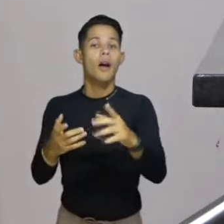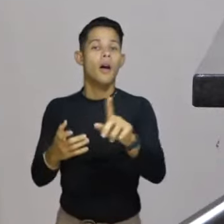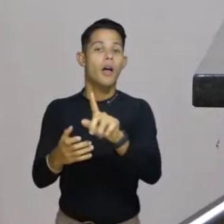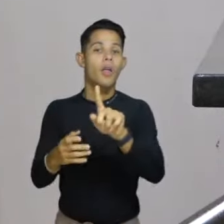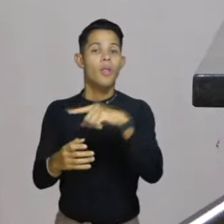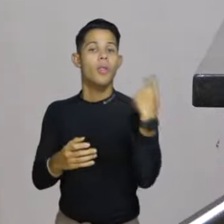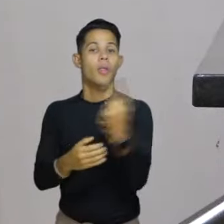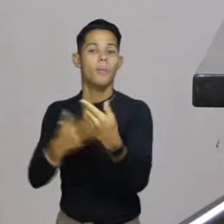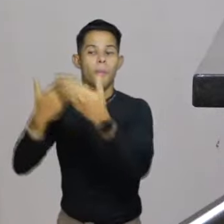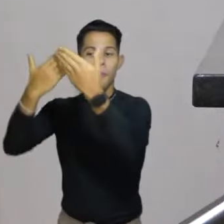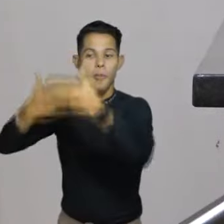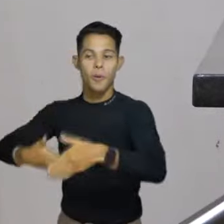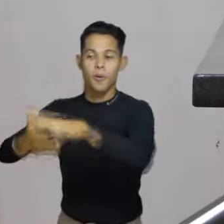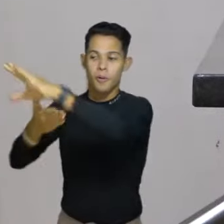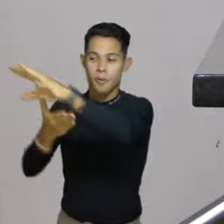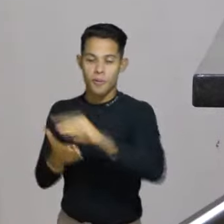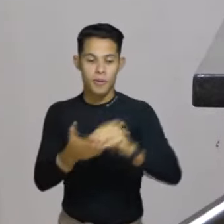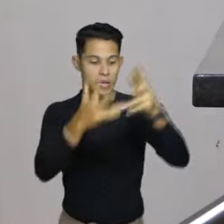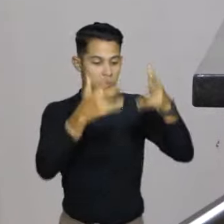aqui no